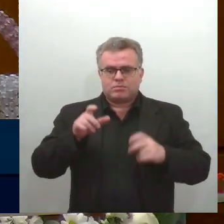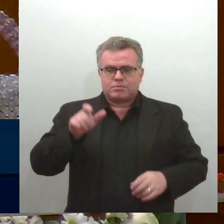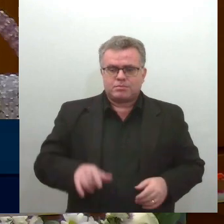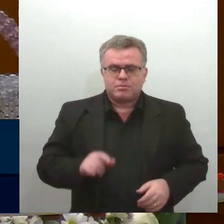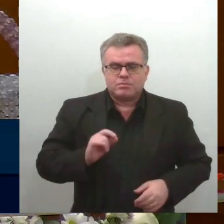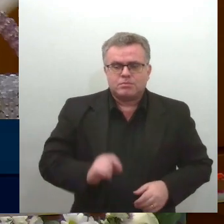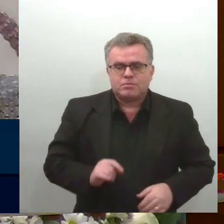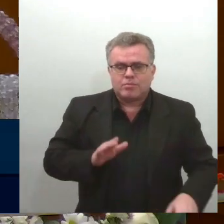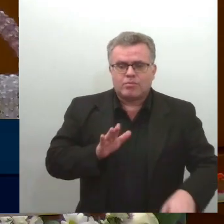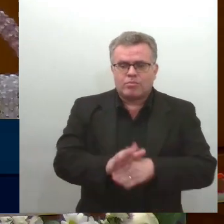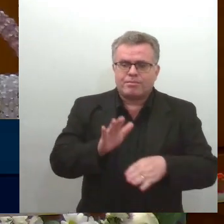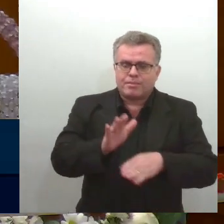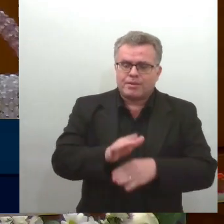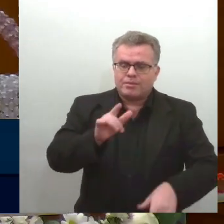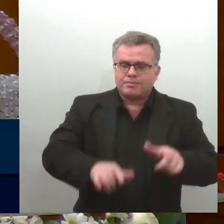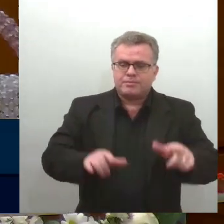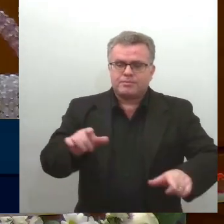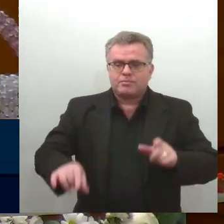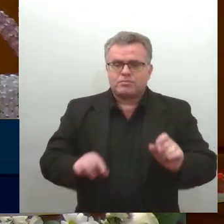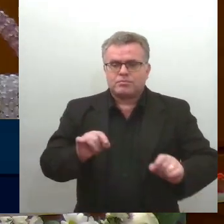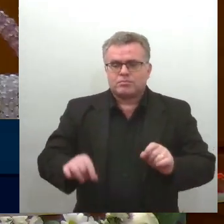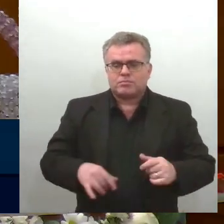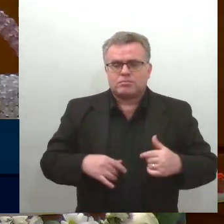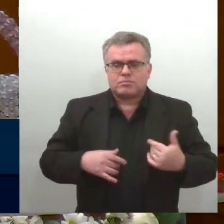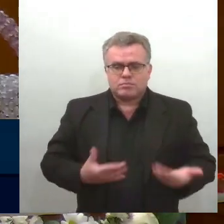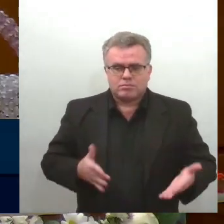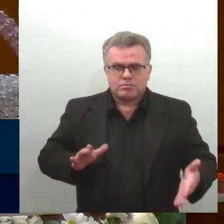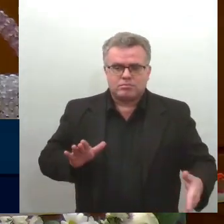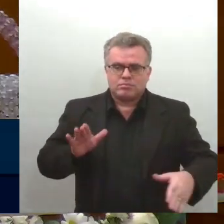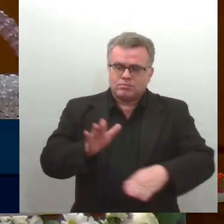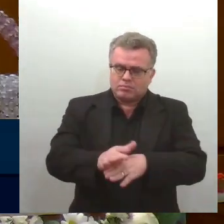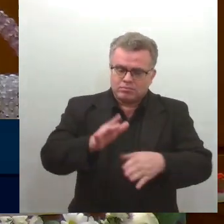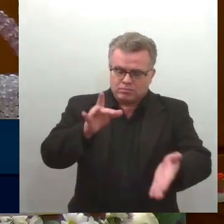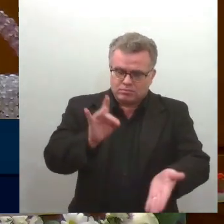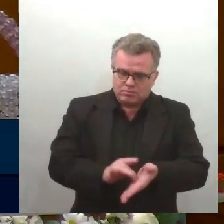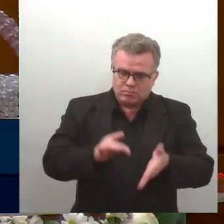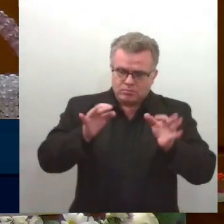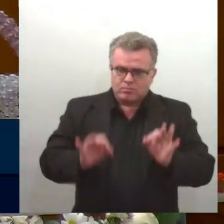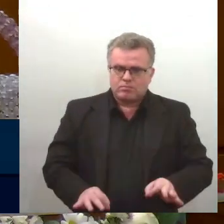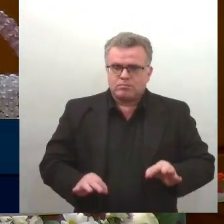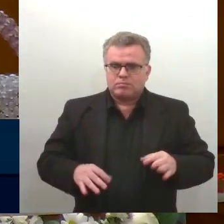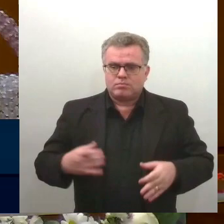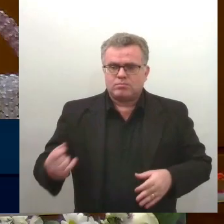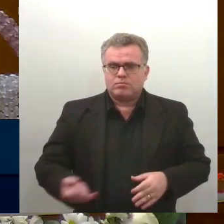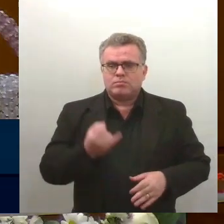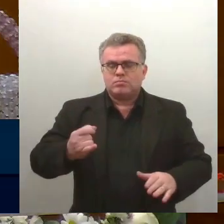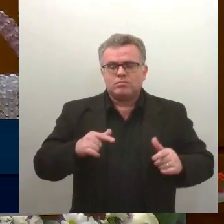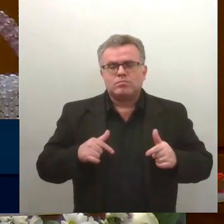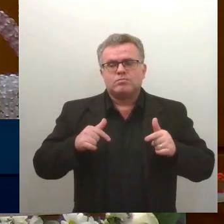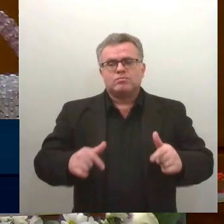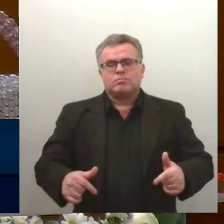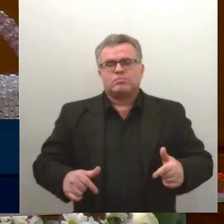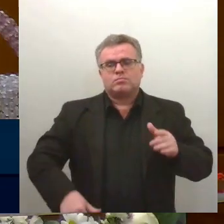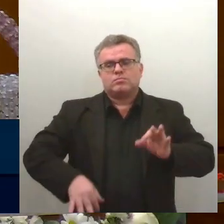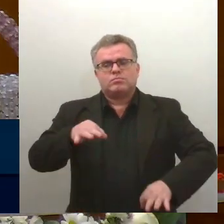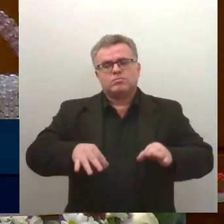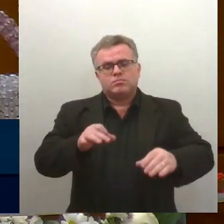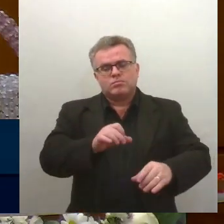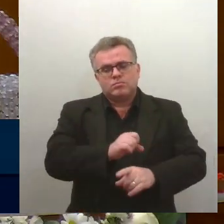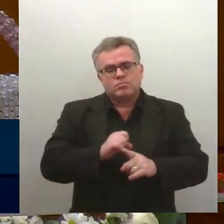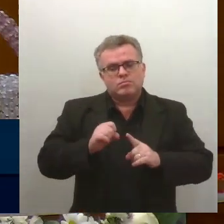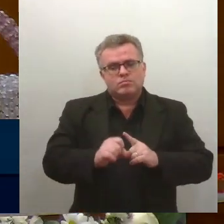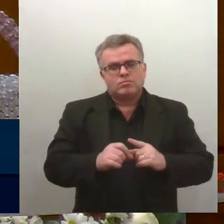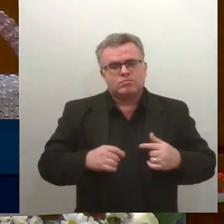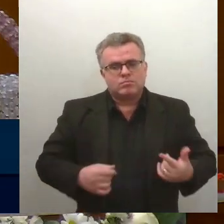a sua faceta mais pujante da luta por justiça social, aflorando mais e mais cada dia.